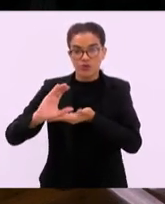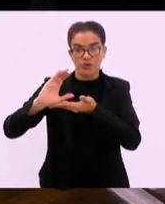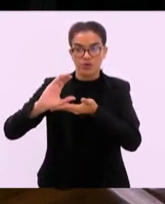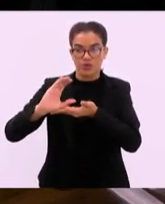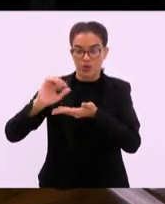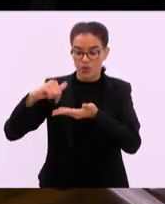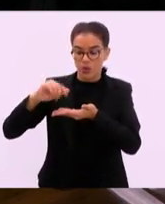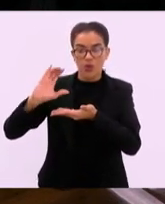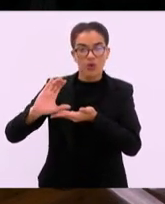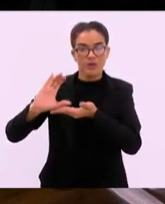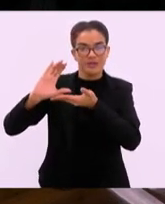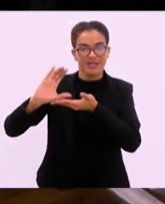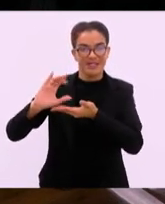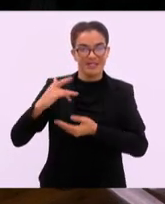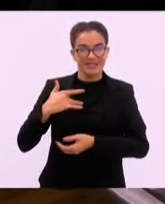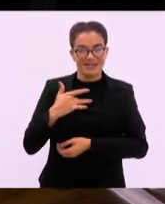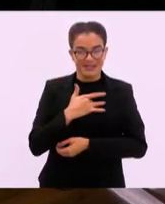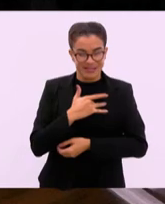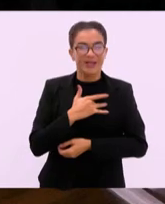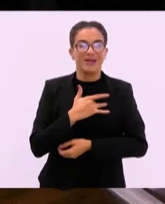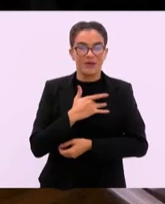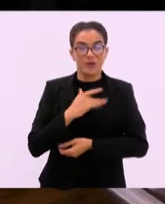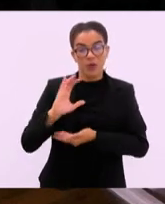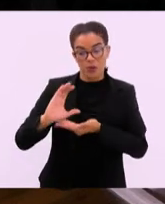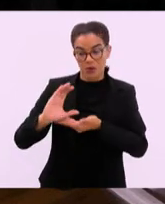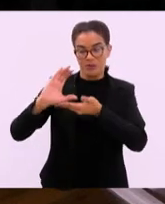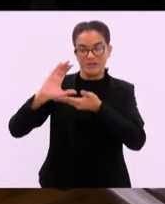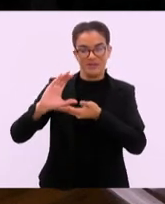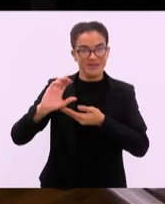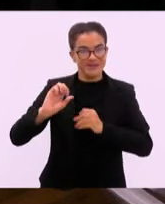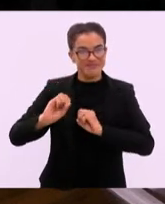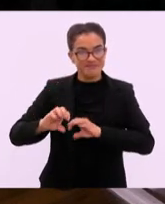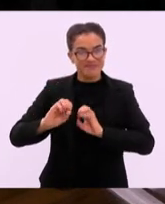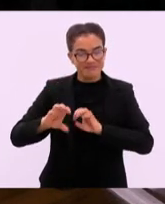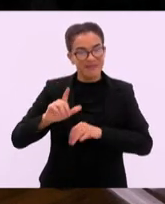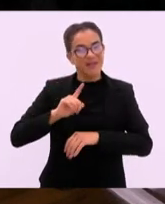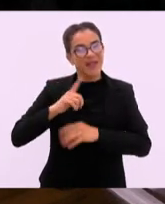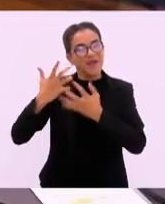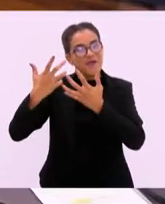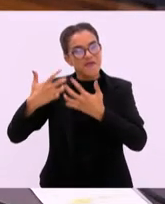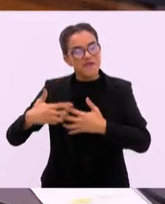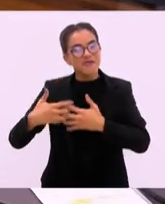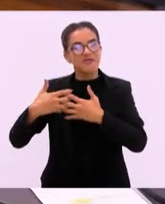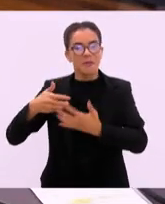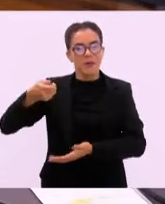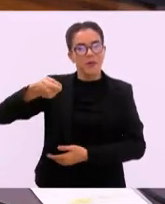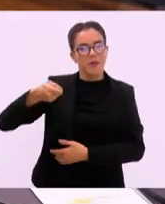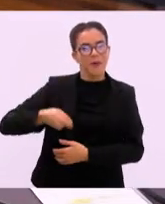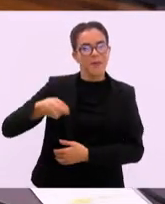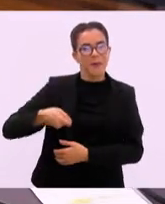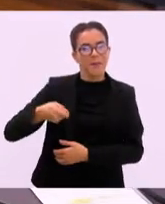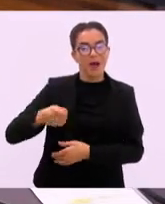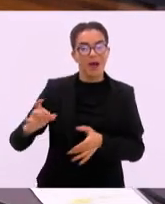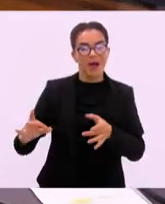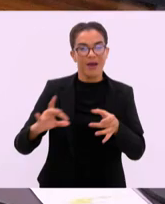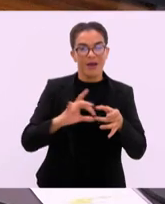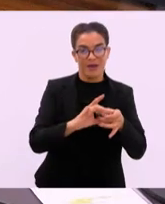exemplo, o Conselho de Saúde... É o próprio Conselho de Educação, eles têm um funcionamento obrigatório,